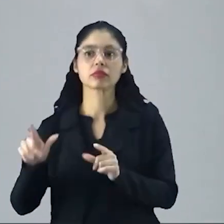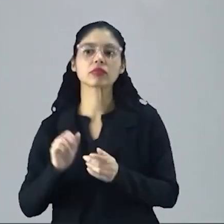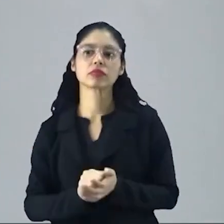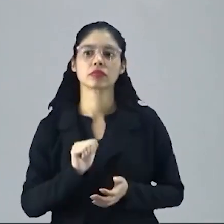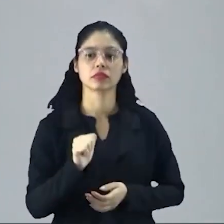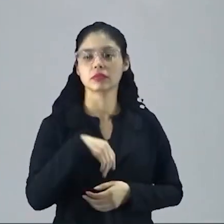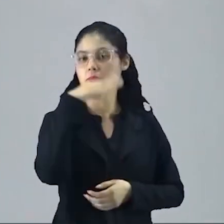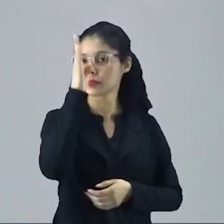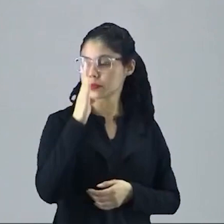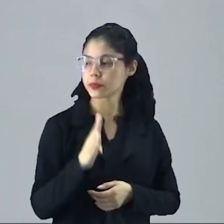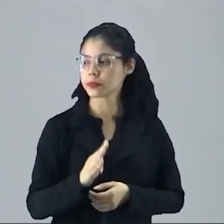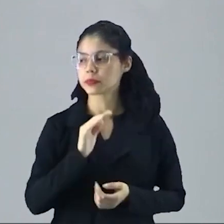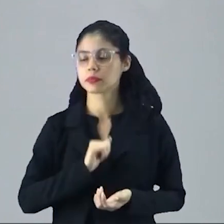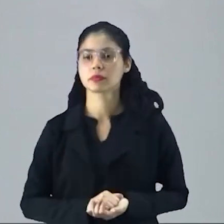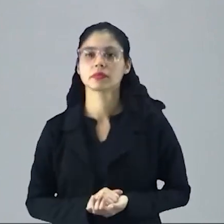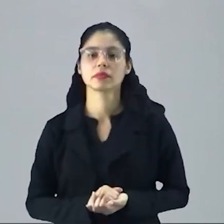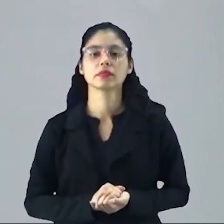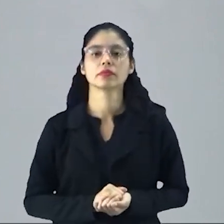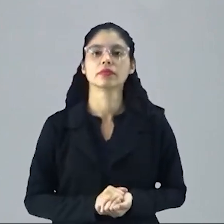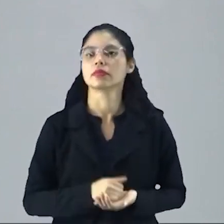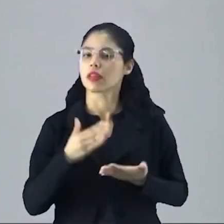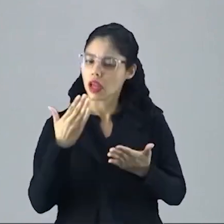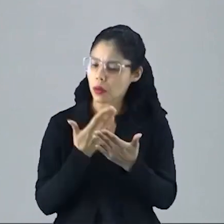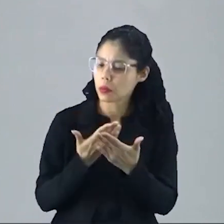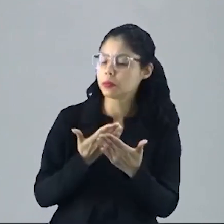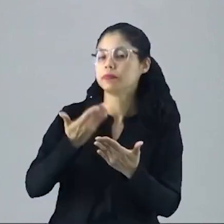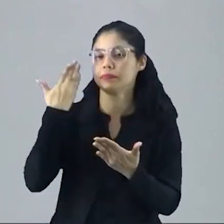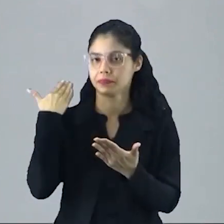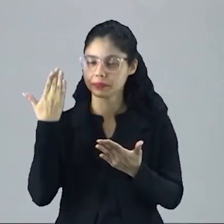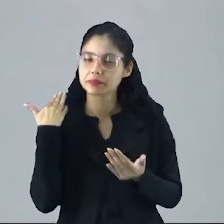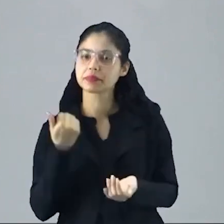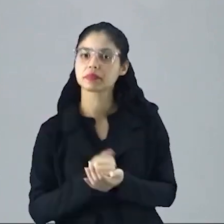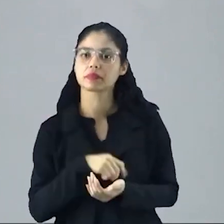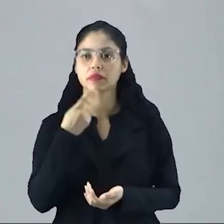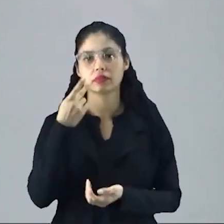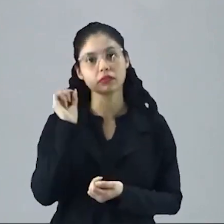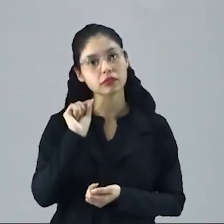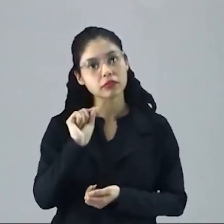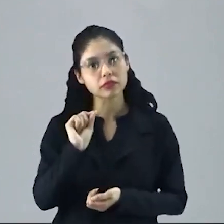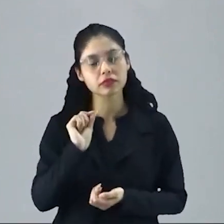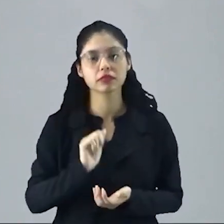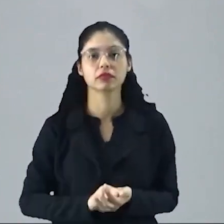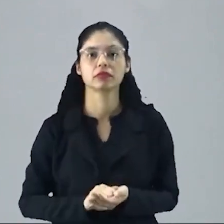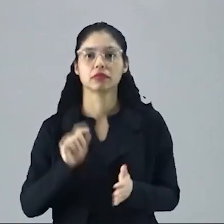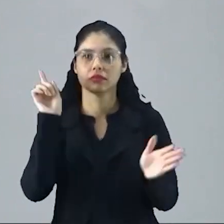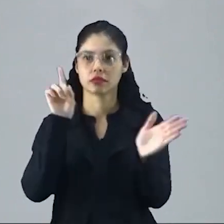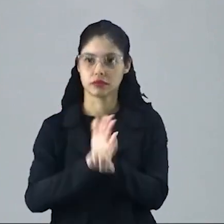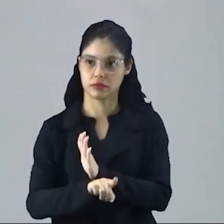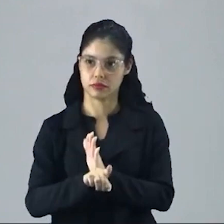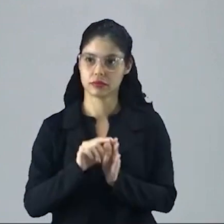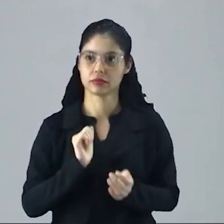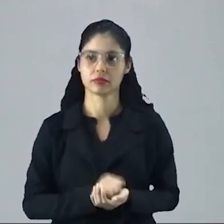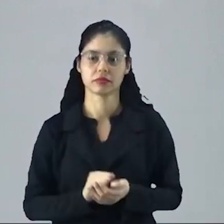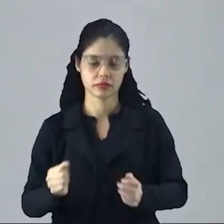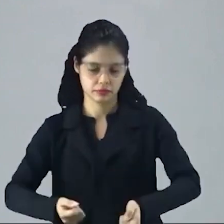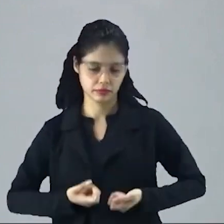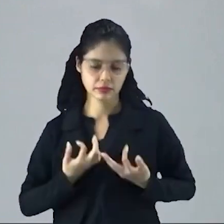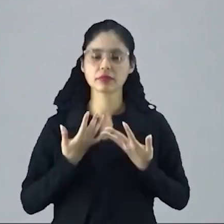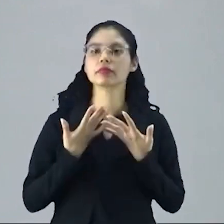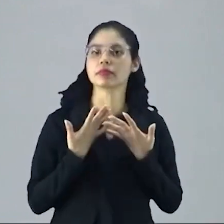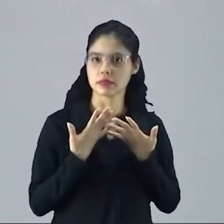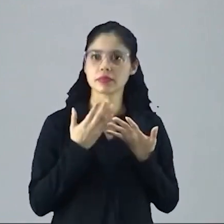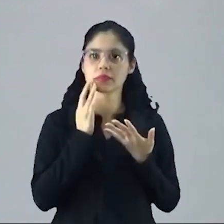sobre o surrealismo no Brasil. Em aulas anteriores eu comentei sobre a questão da